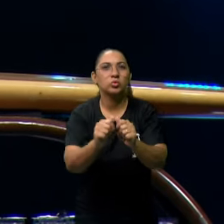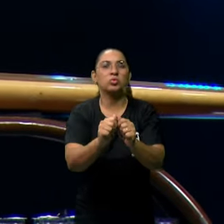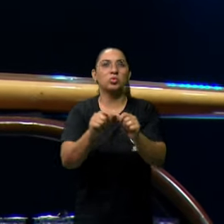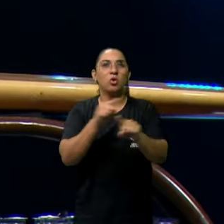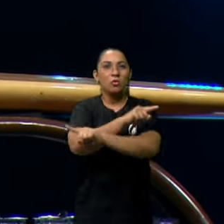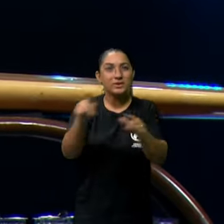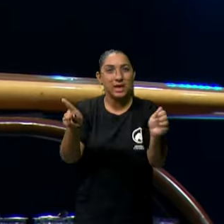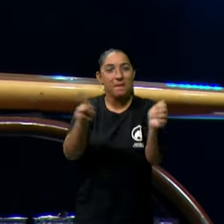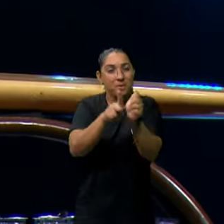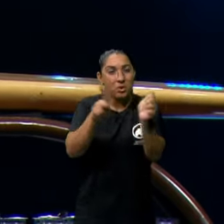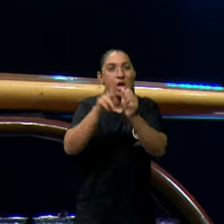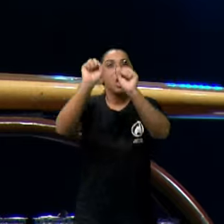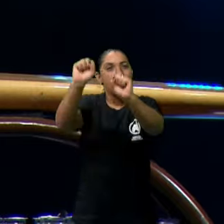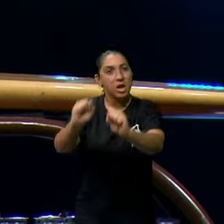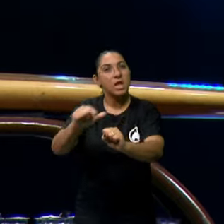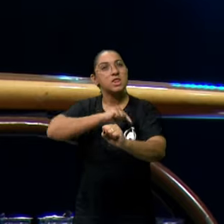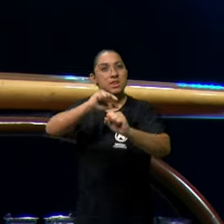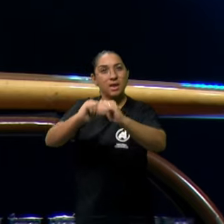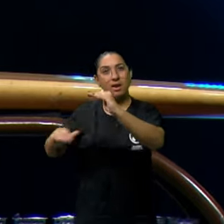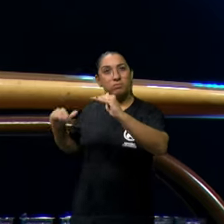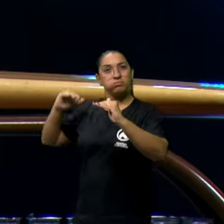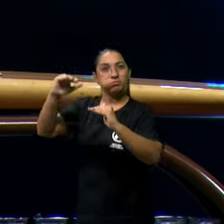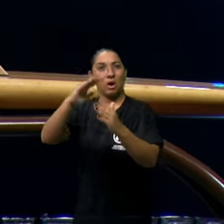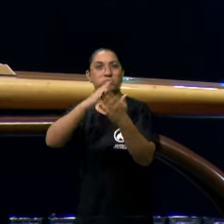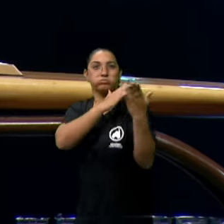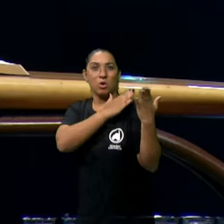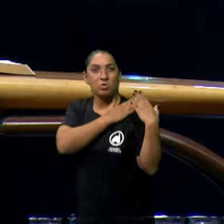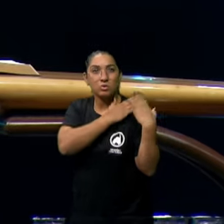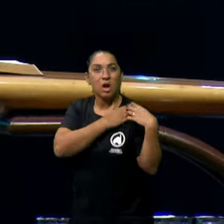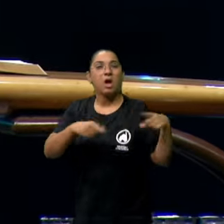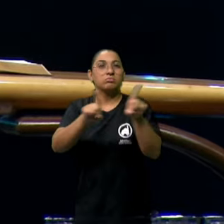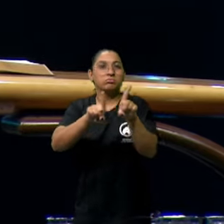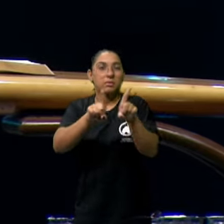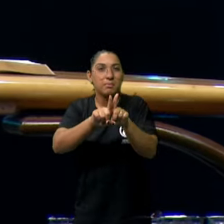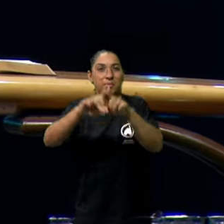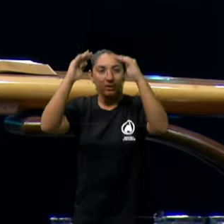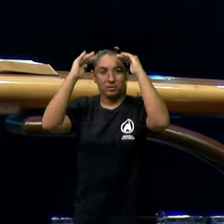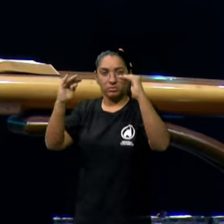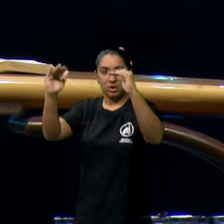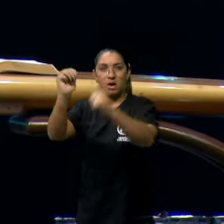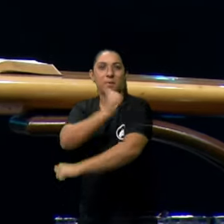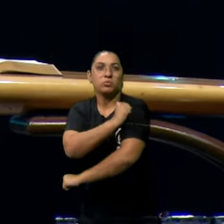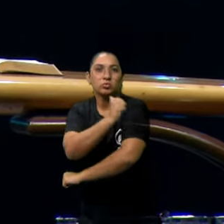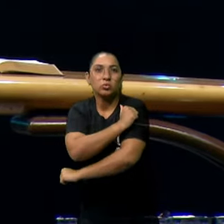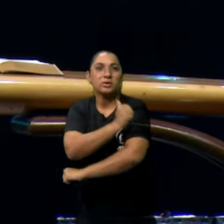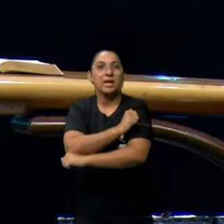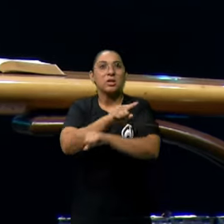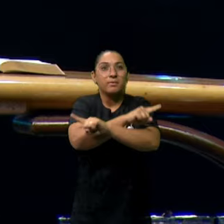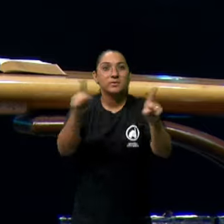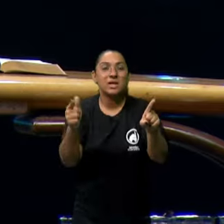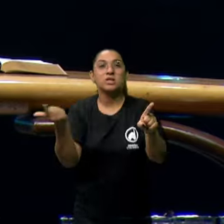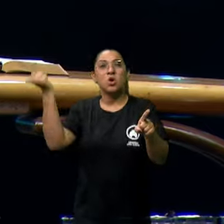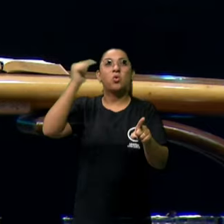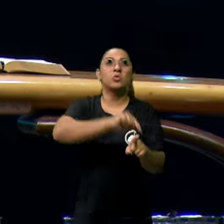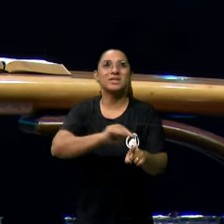te dar um poder e uma autoridade que não dou aos outros mas esse poder que estou dando e para que você abra